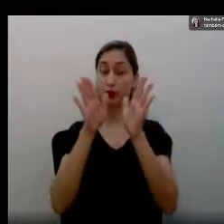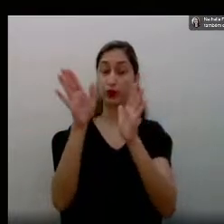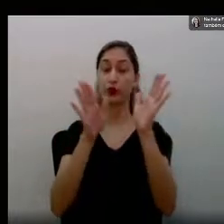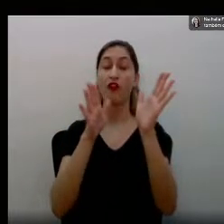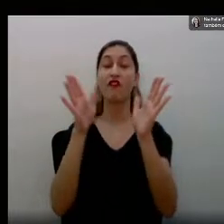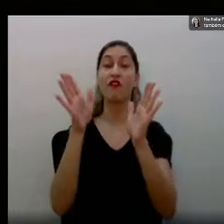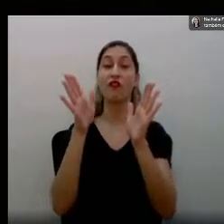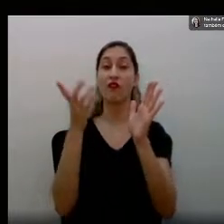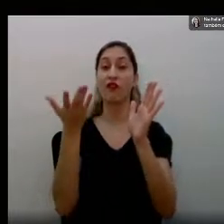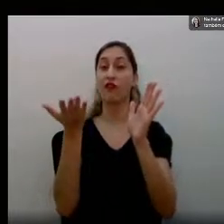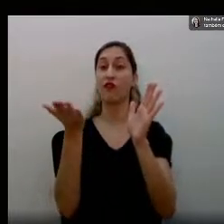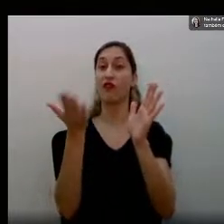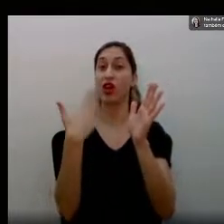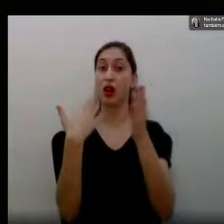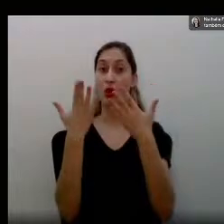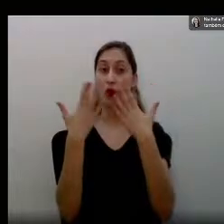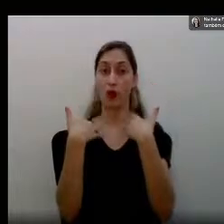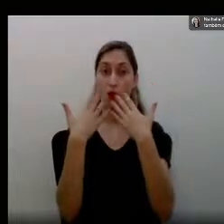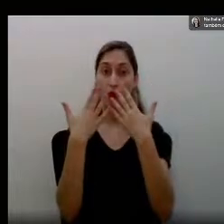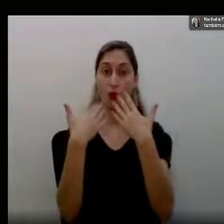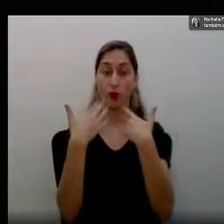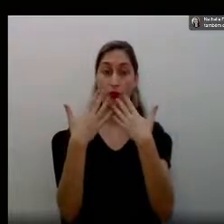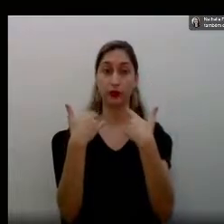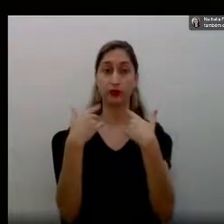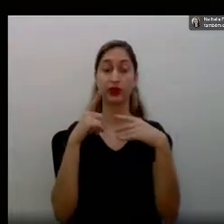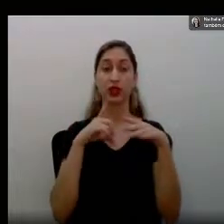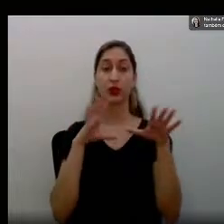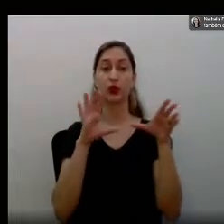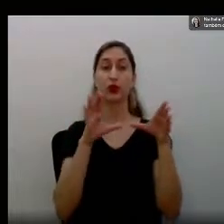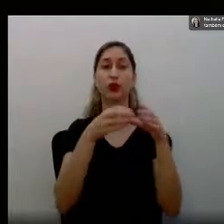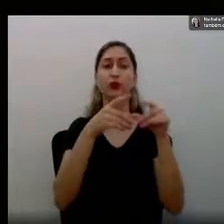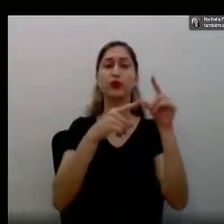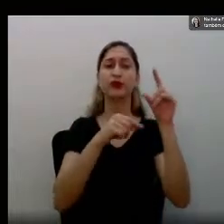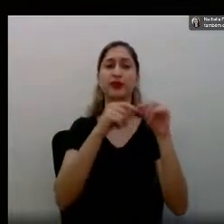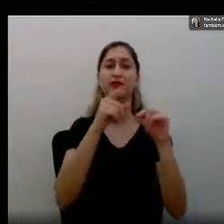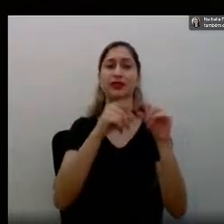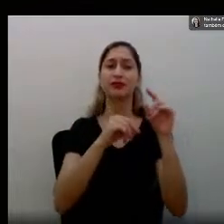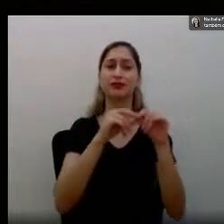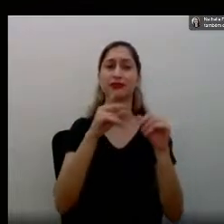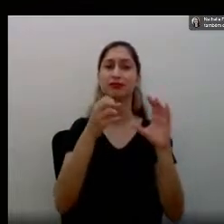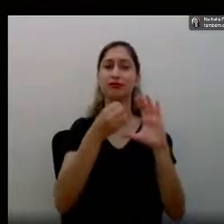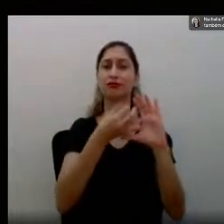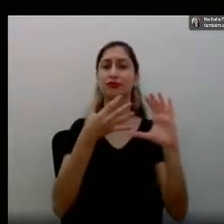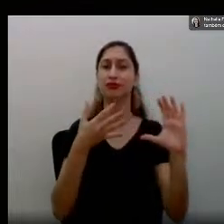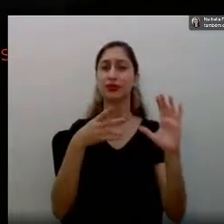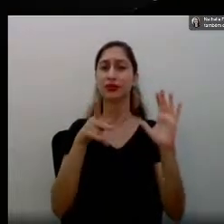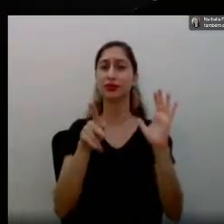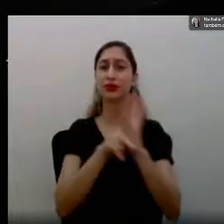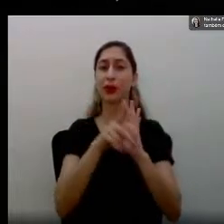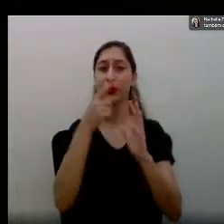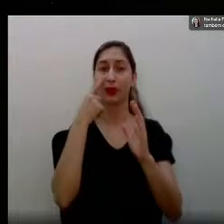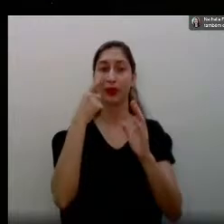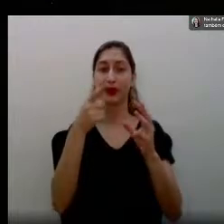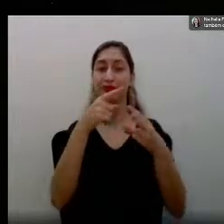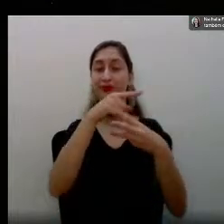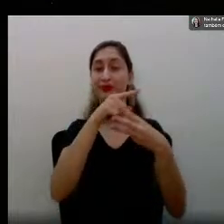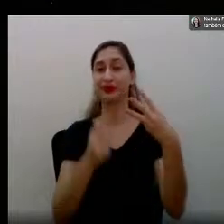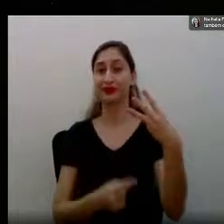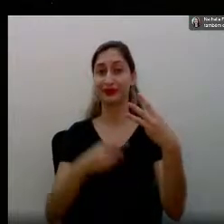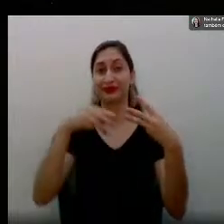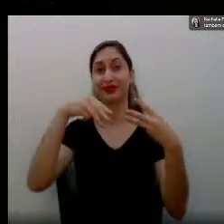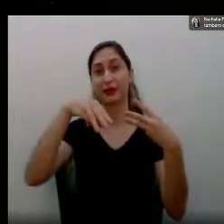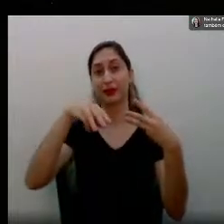mar constelação não é que tá um conjunto de estrelas bem característicos aqui não é que são essas três aqui que a gente conhece